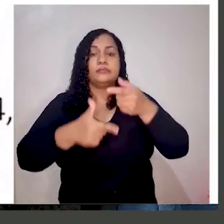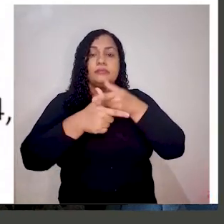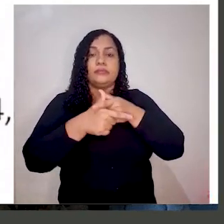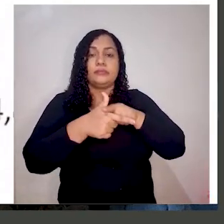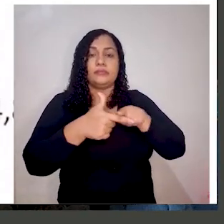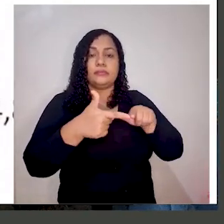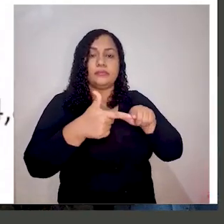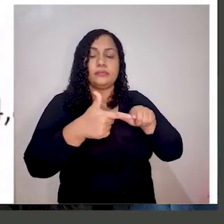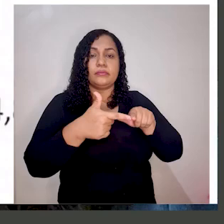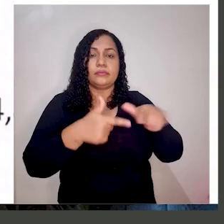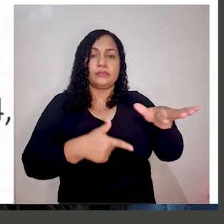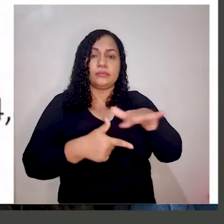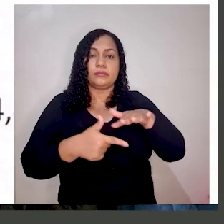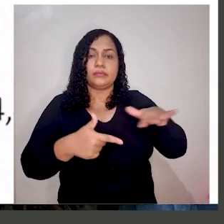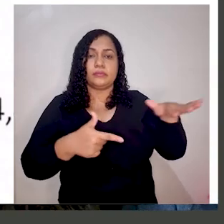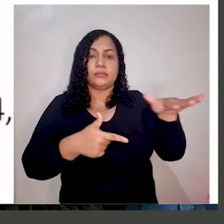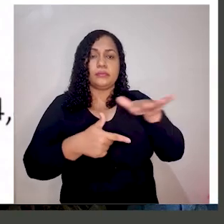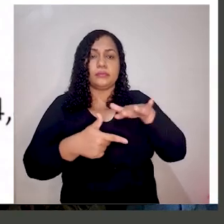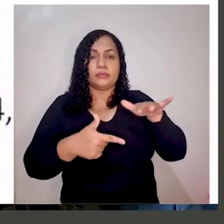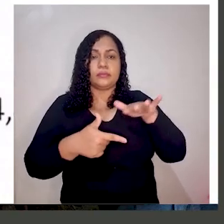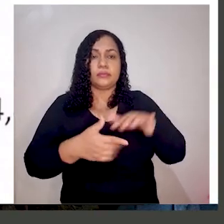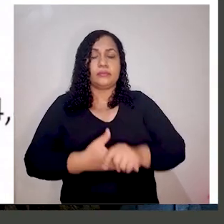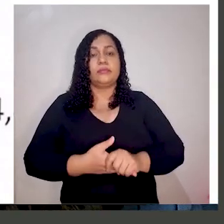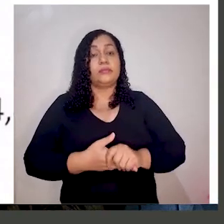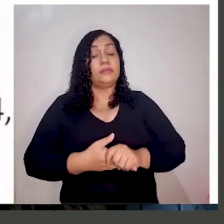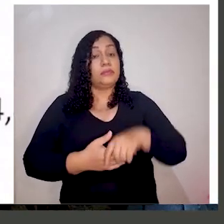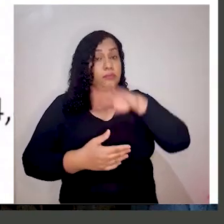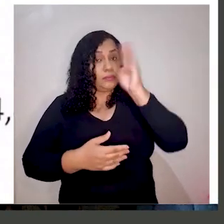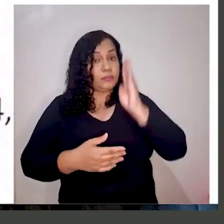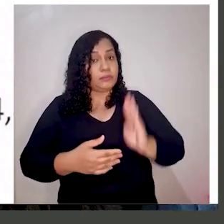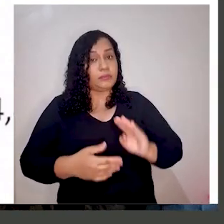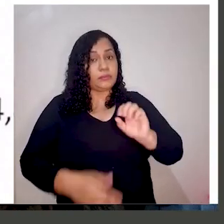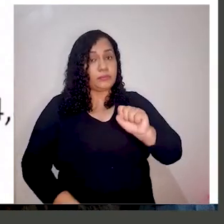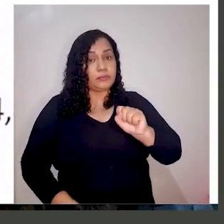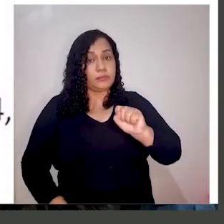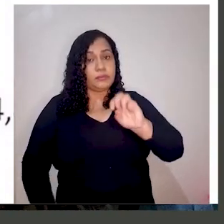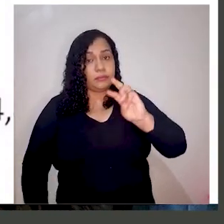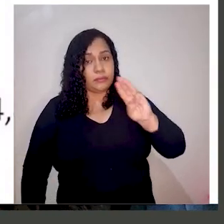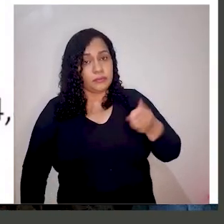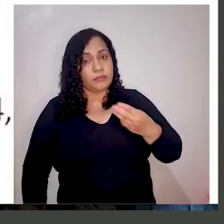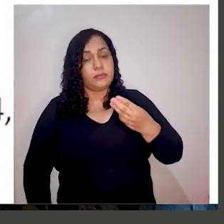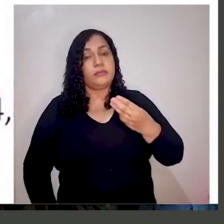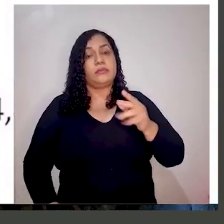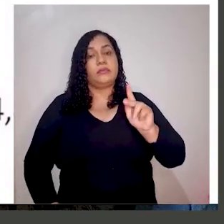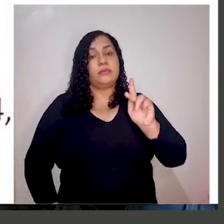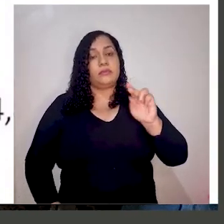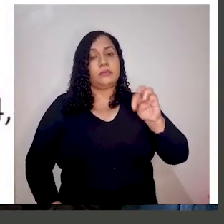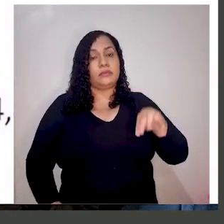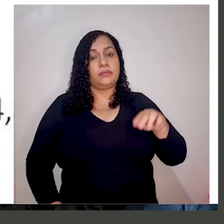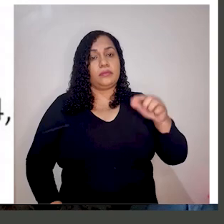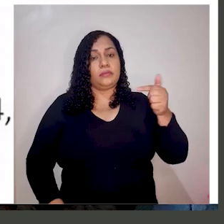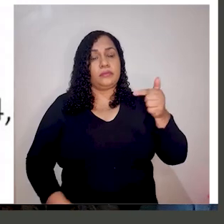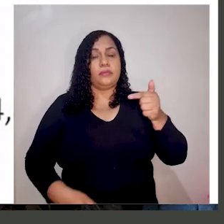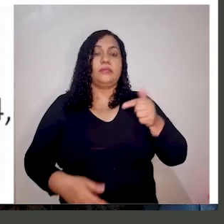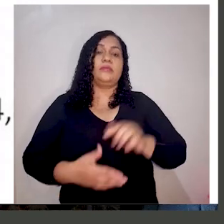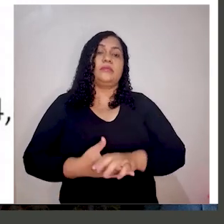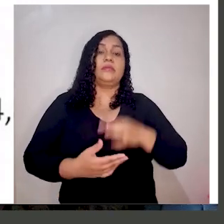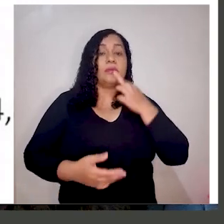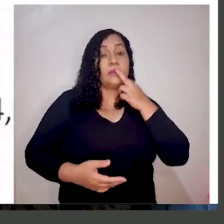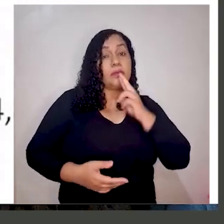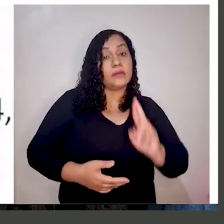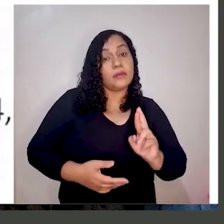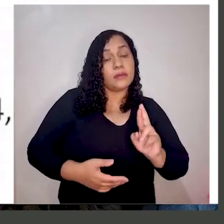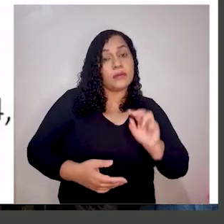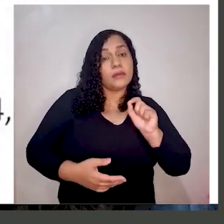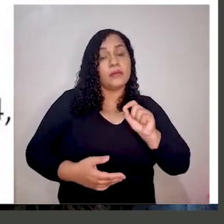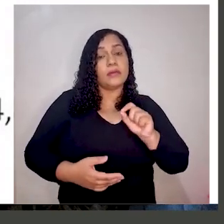gente vai dividir pela área territorial total. No caso do Brasil, mais de 8 milhões de quilômetros quadrados. O resultado dessa